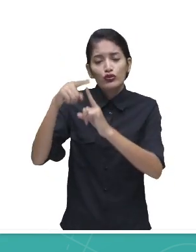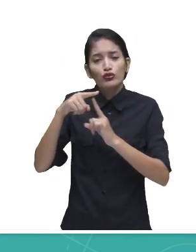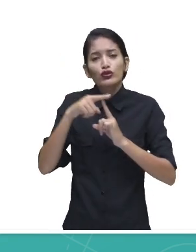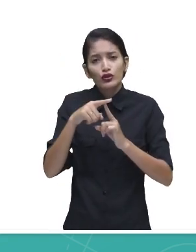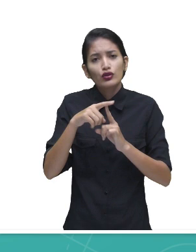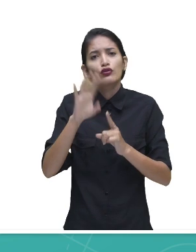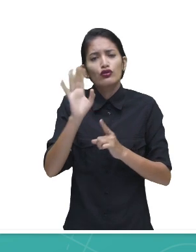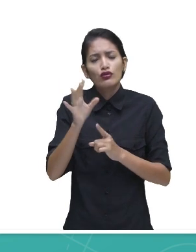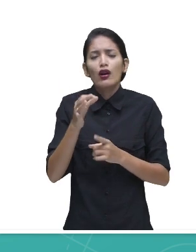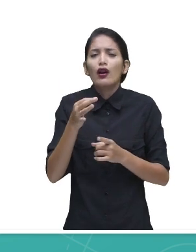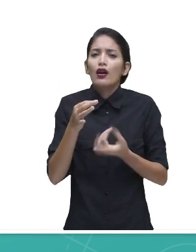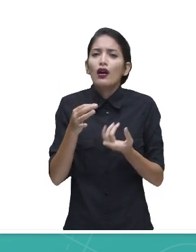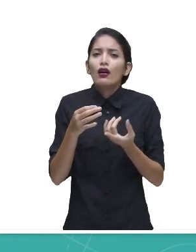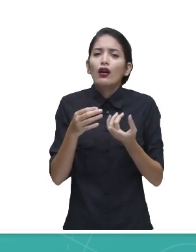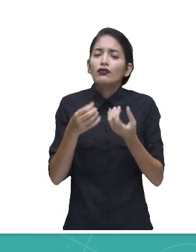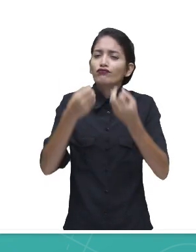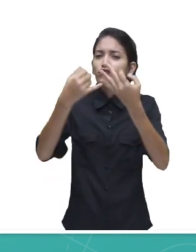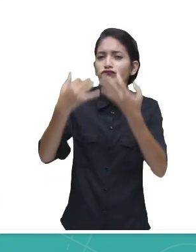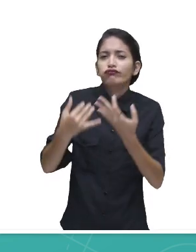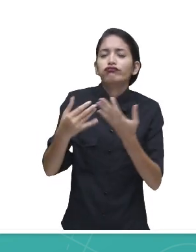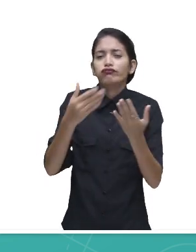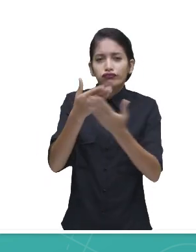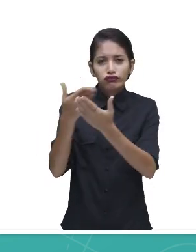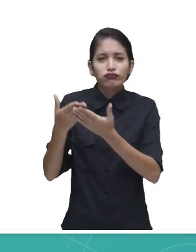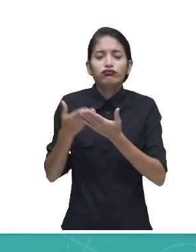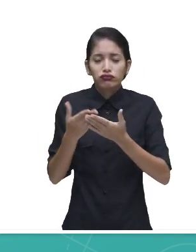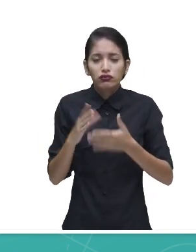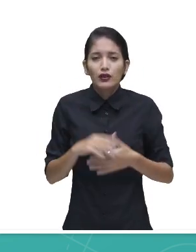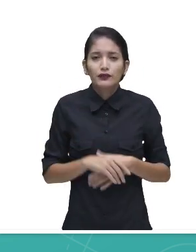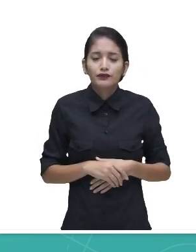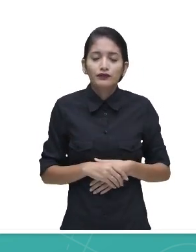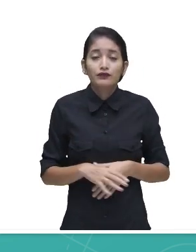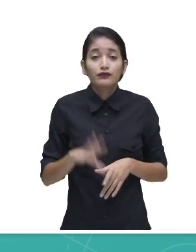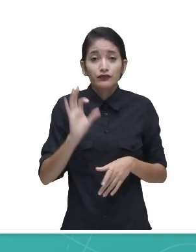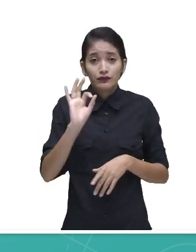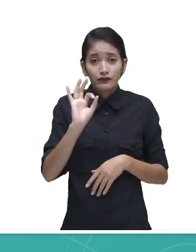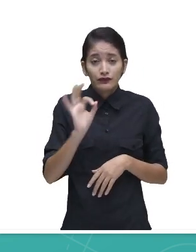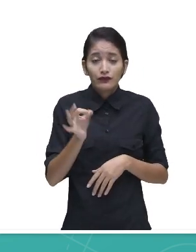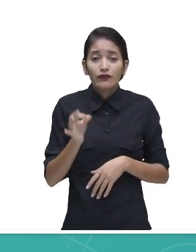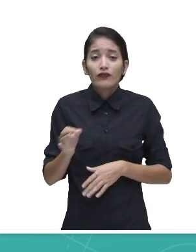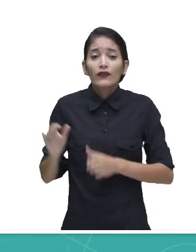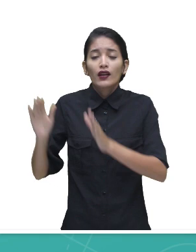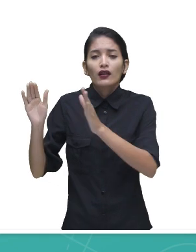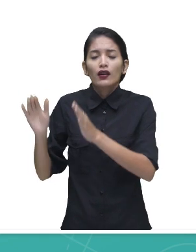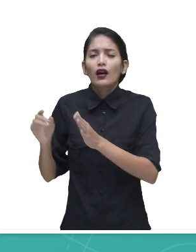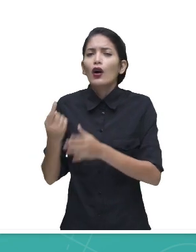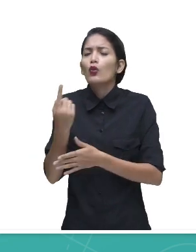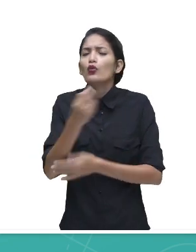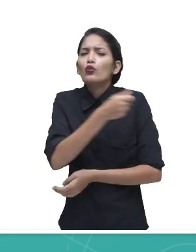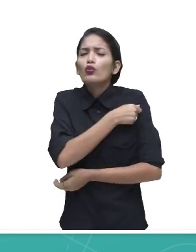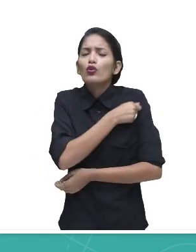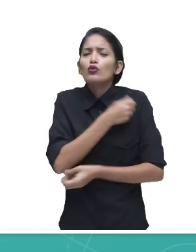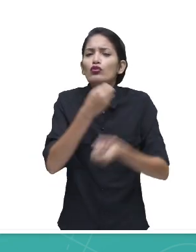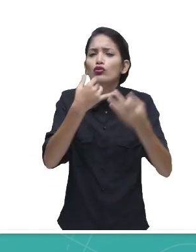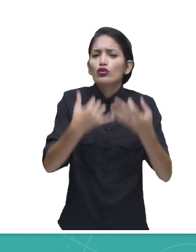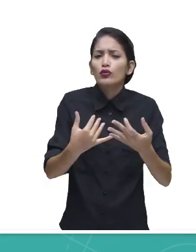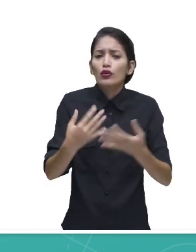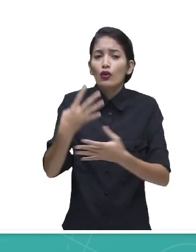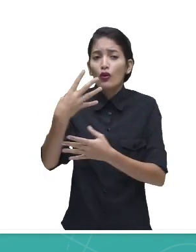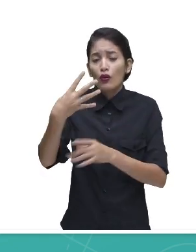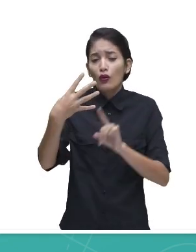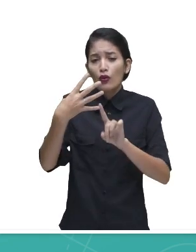com vocês na aula, certo? Então, um aluno comentou no chat a questão